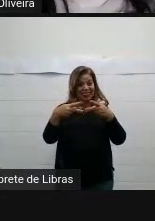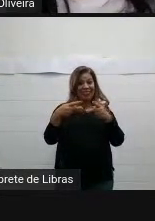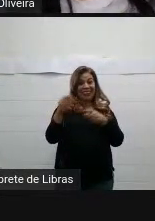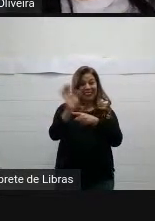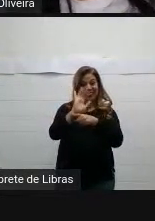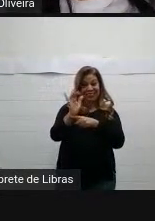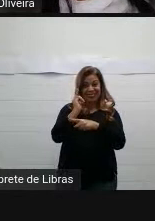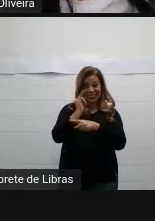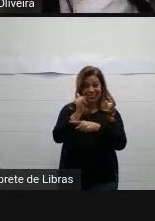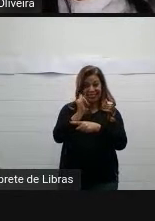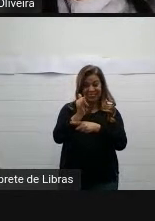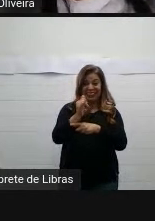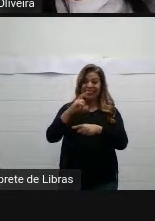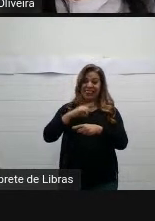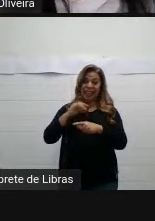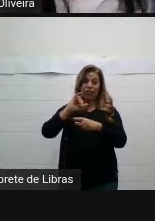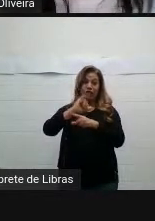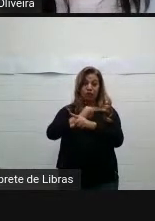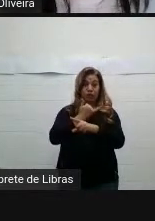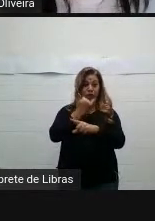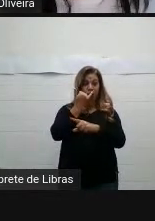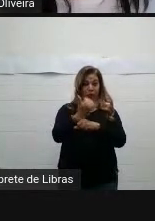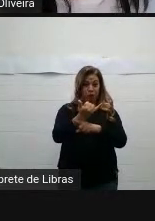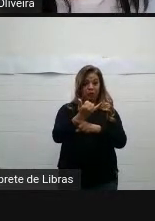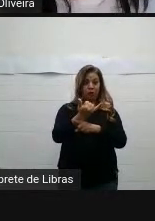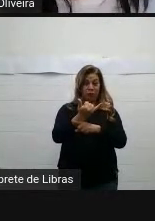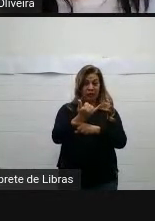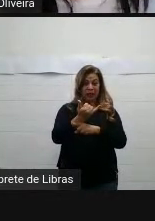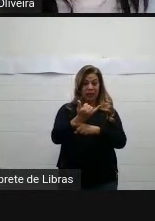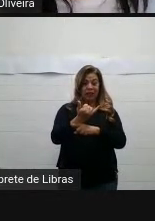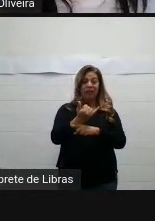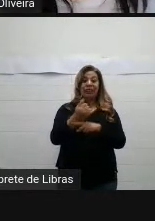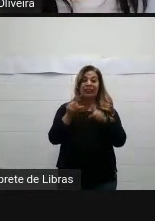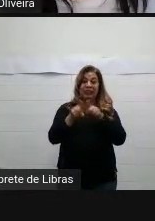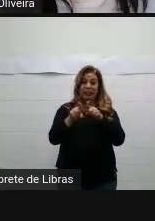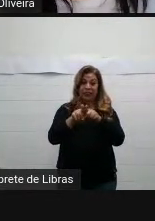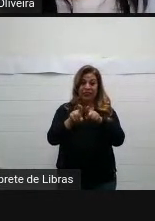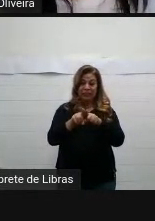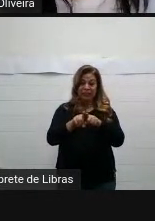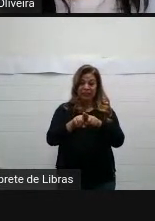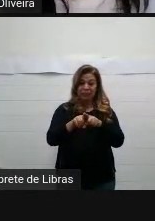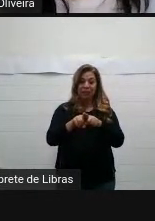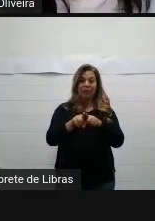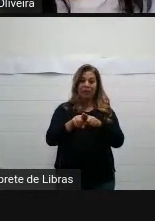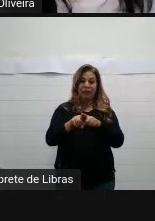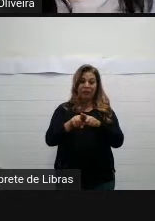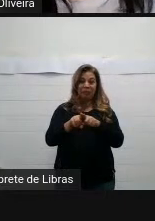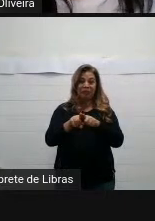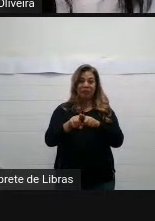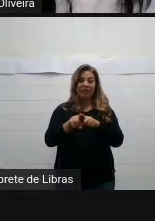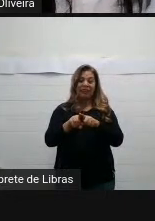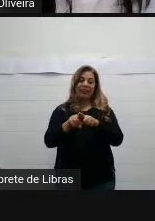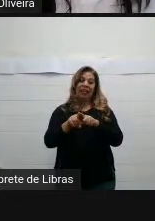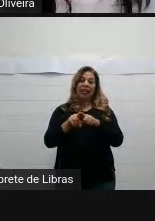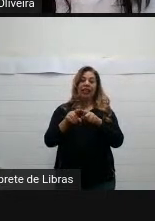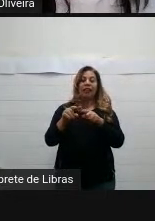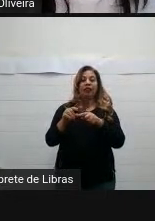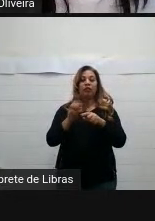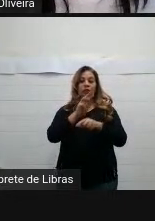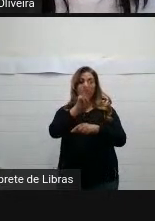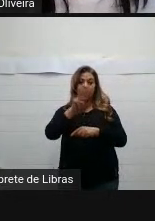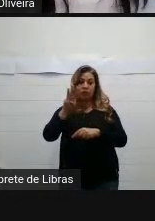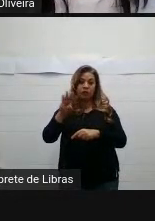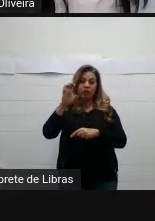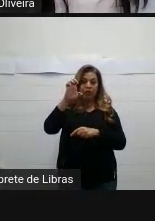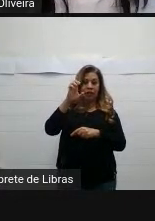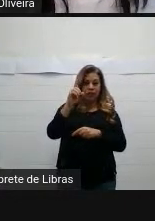documentário se encontra no YouTube, mas também está na plataforma da Educapes. A minha